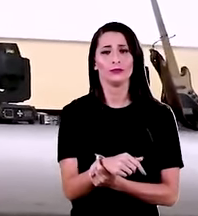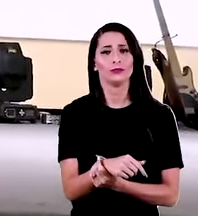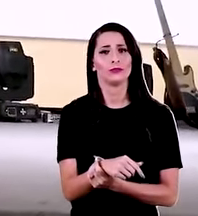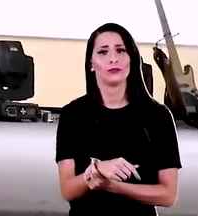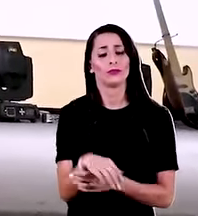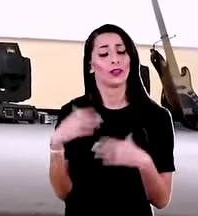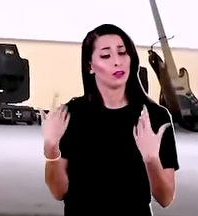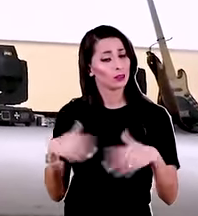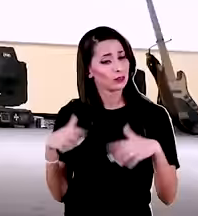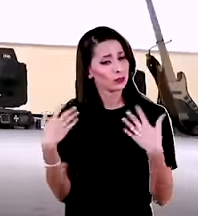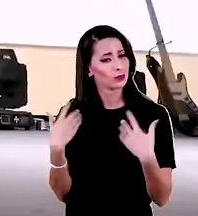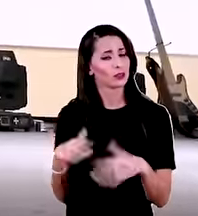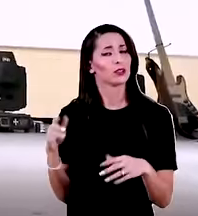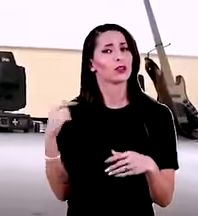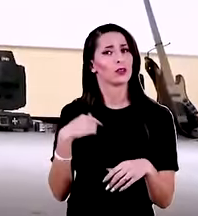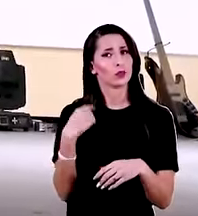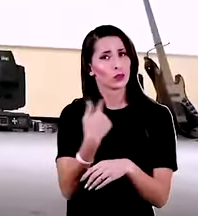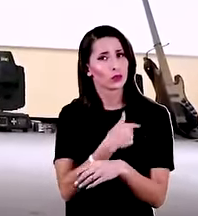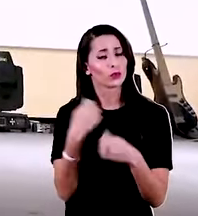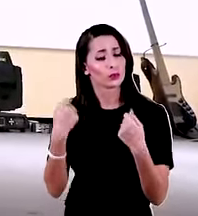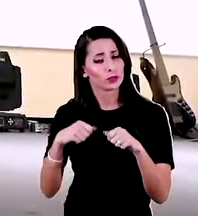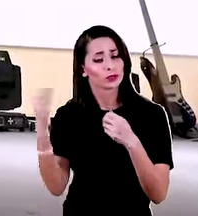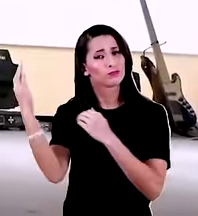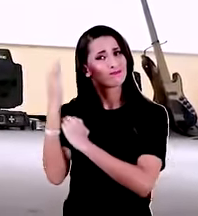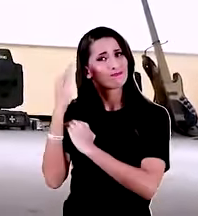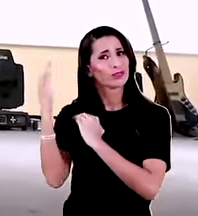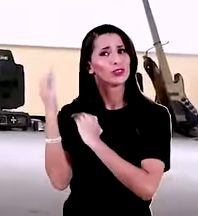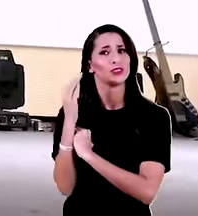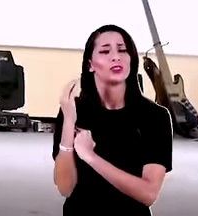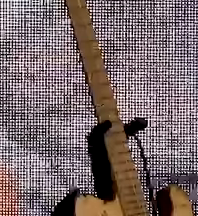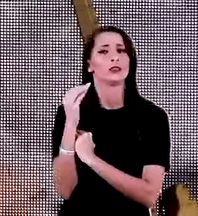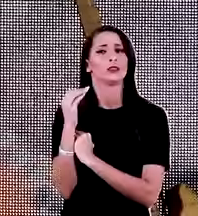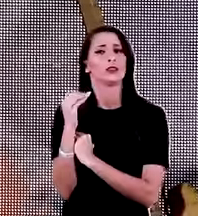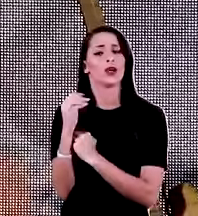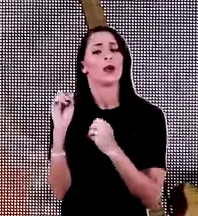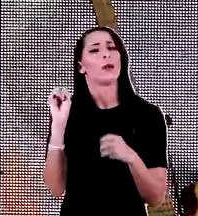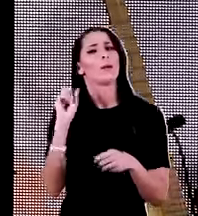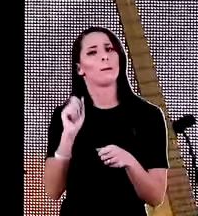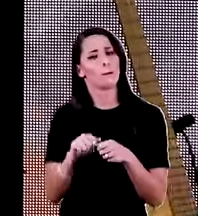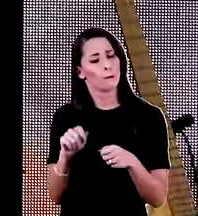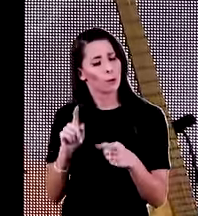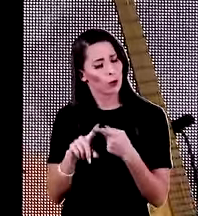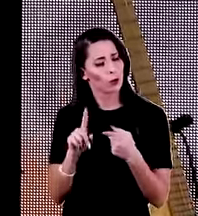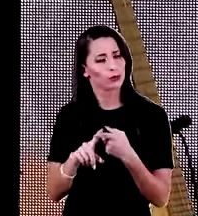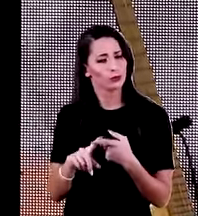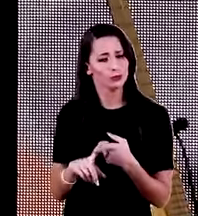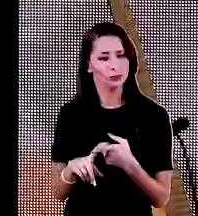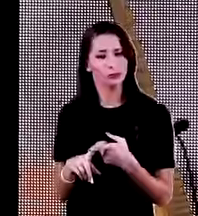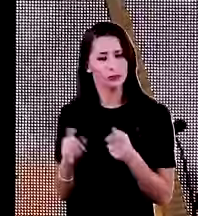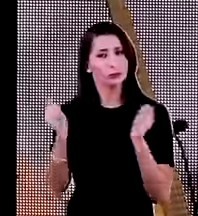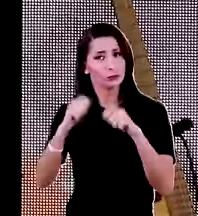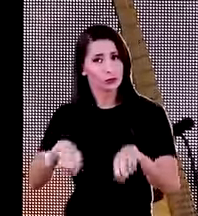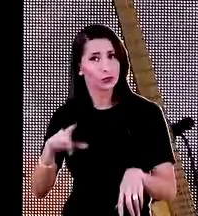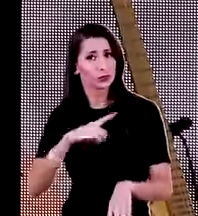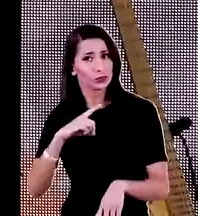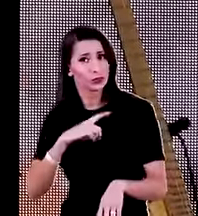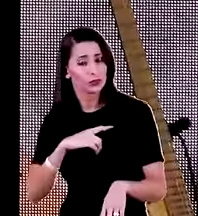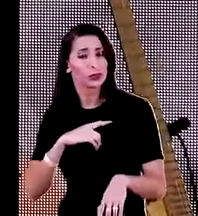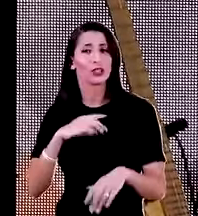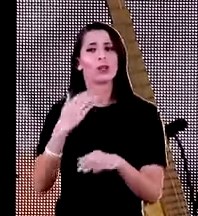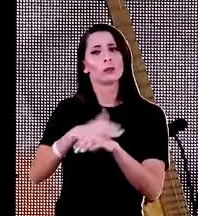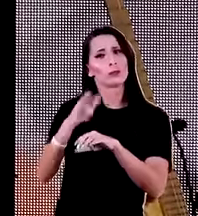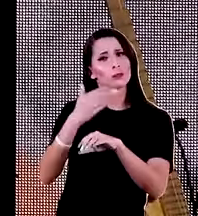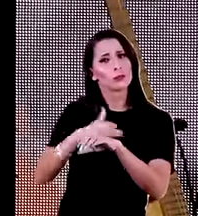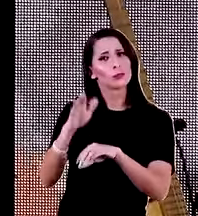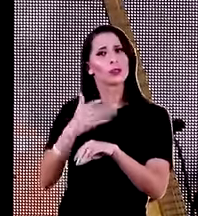da trincheira, vai ser pior. A gente pode ter as armas certas, a gente pode ter o treinamento, a gente pode ter a qualificação